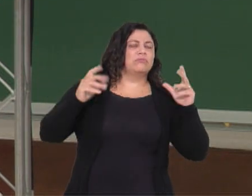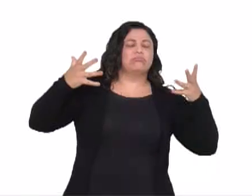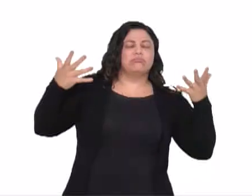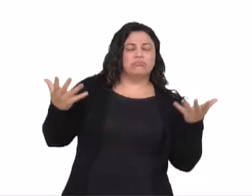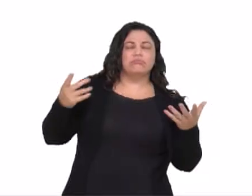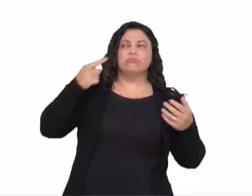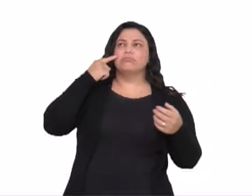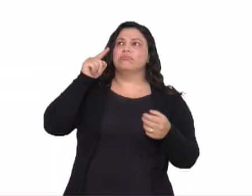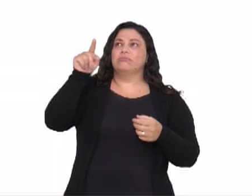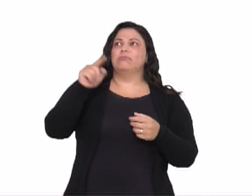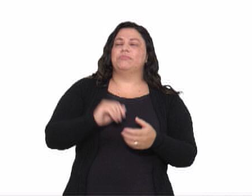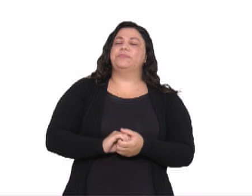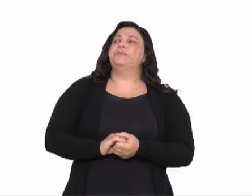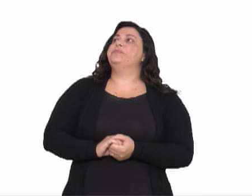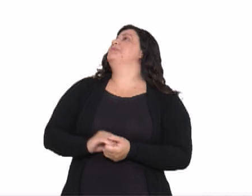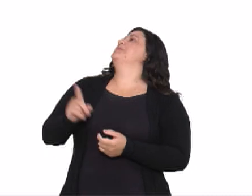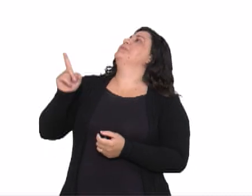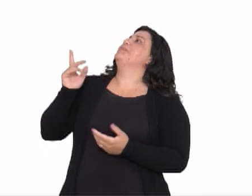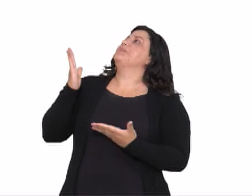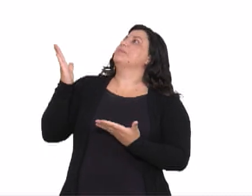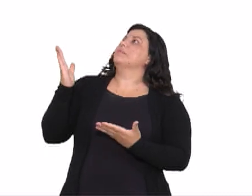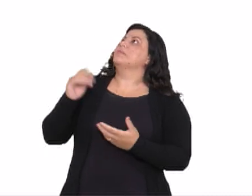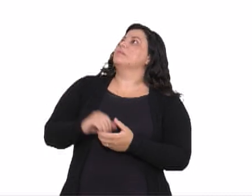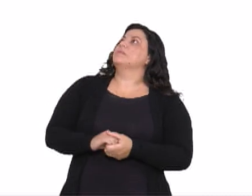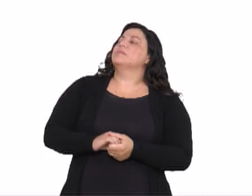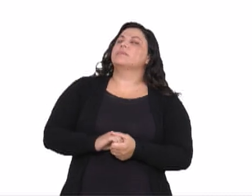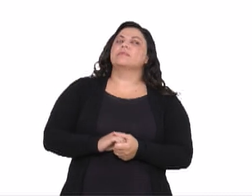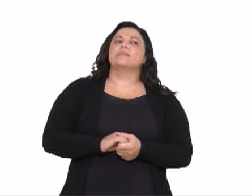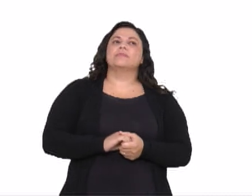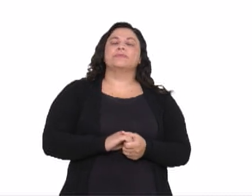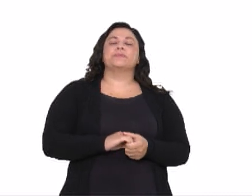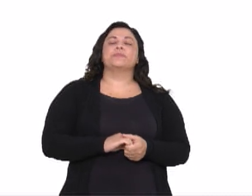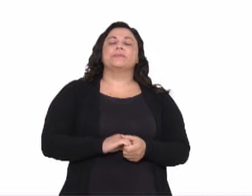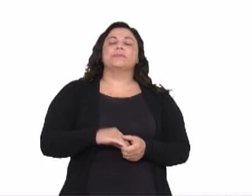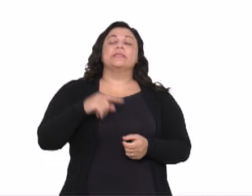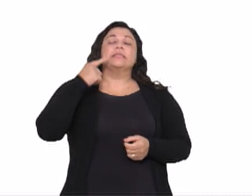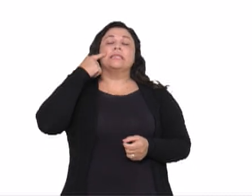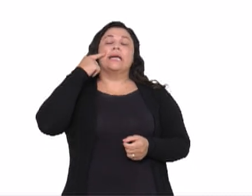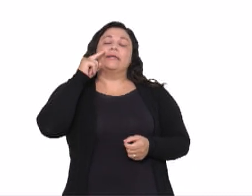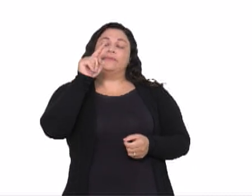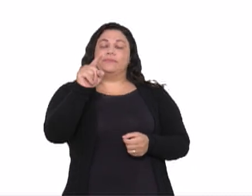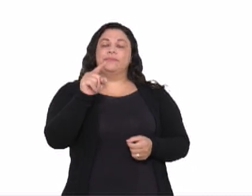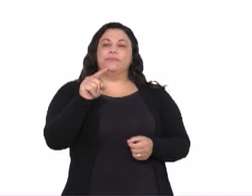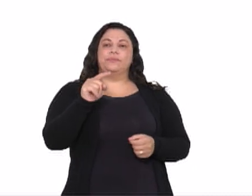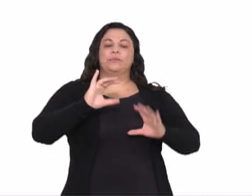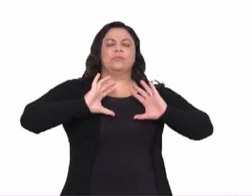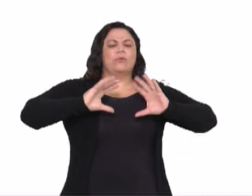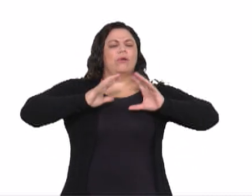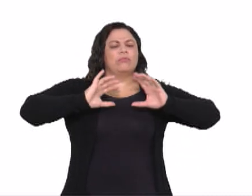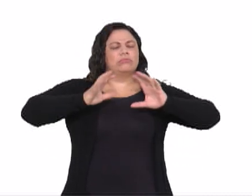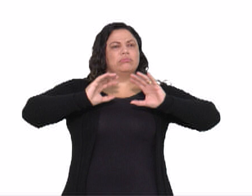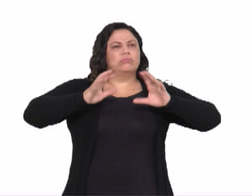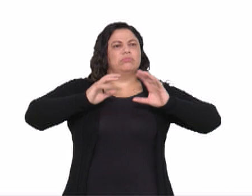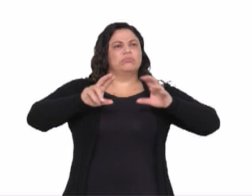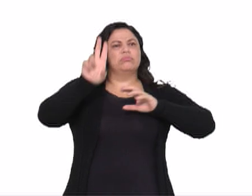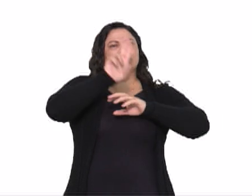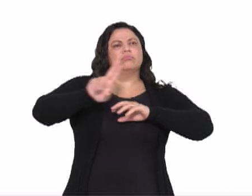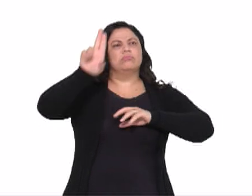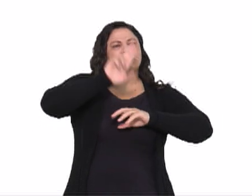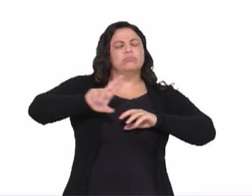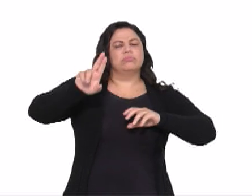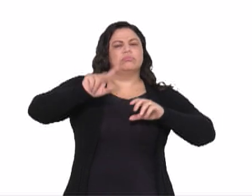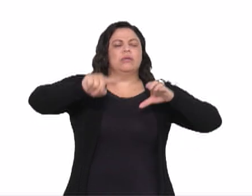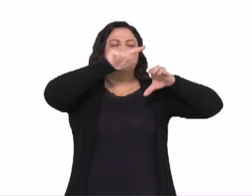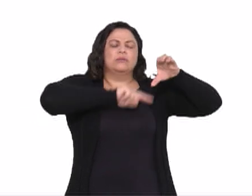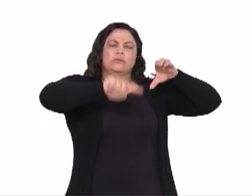Considerando a circunferência da bola de futebol com 66 centímetros e usando um referencial cartesiano para representá-la, a sua equação